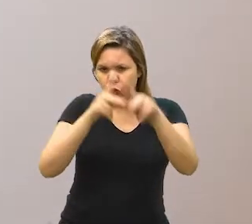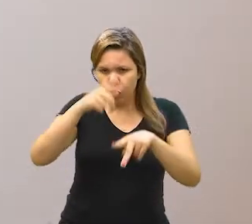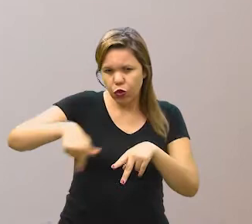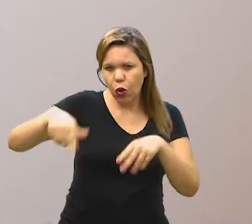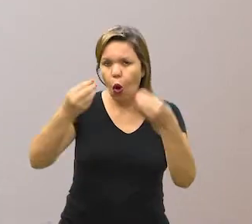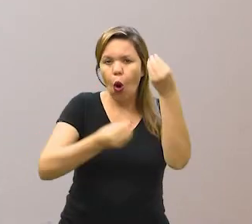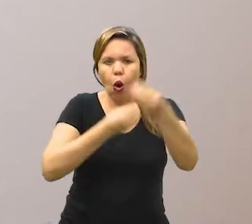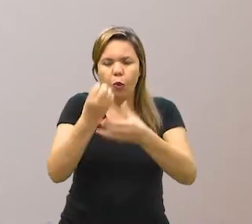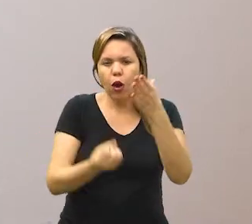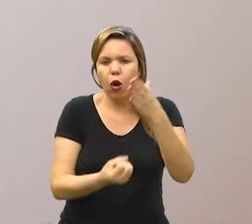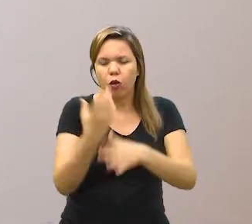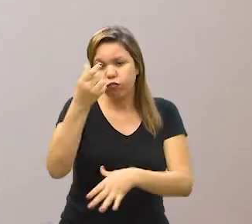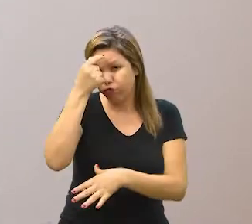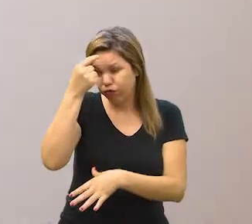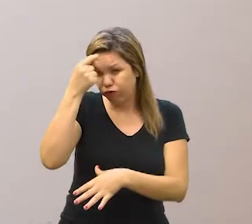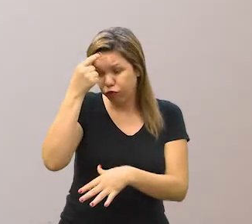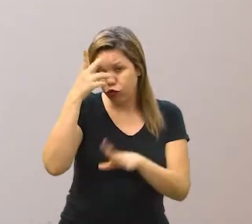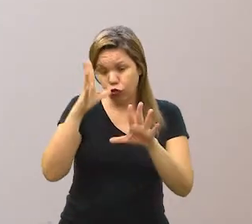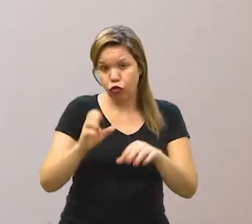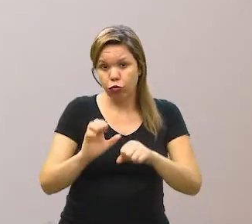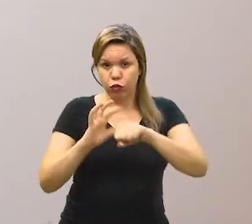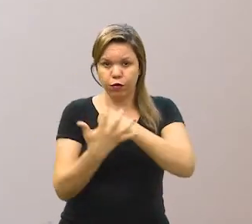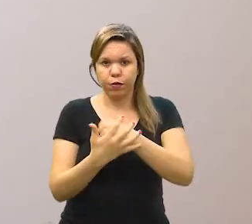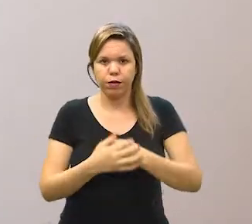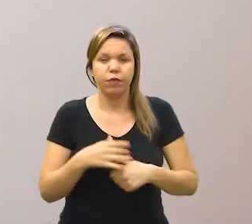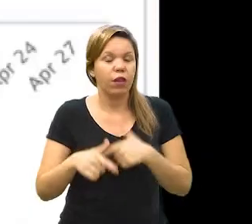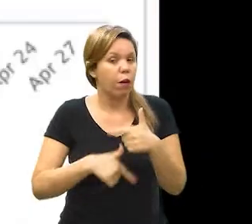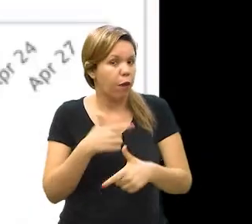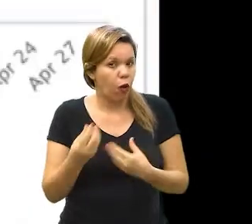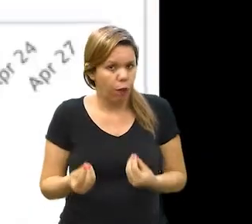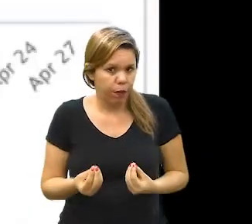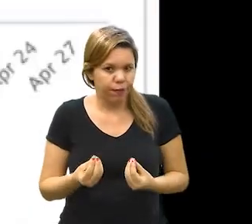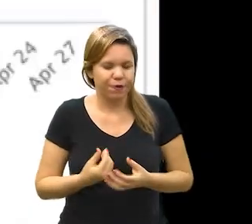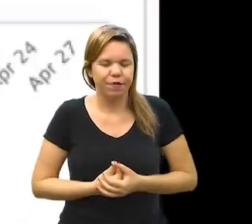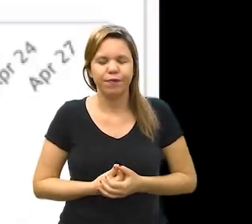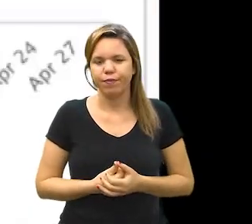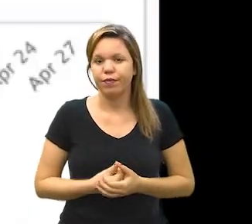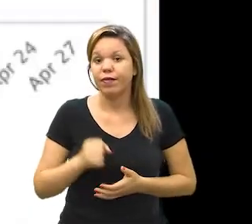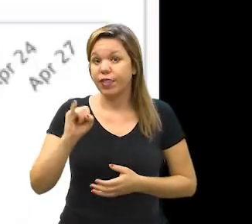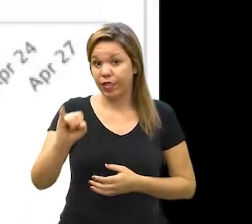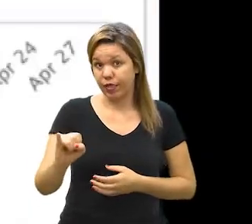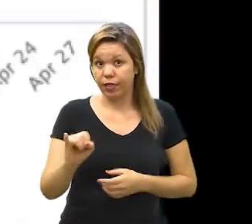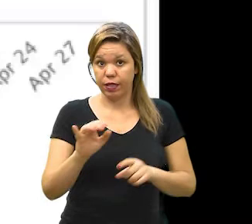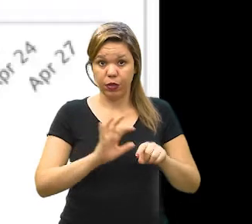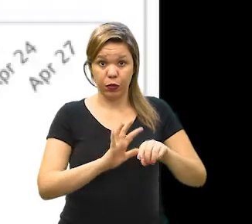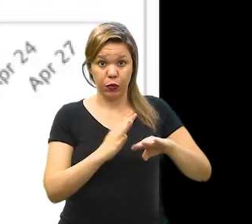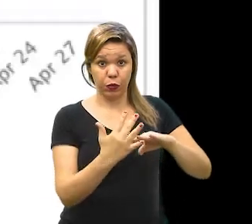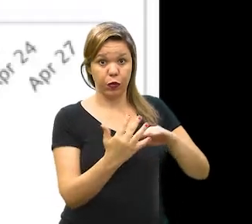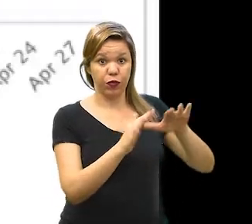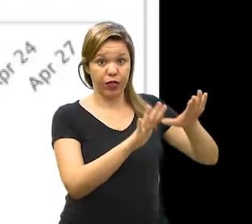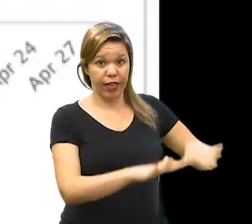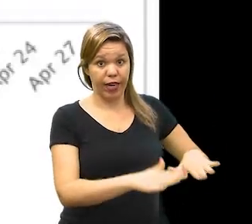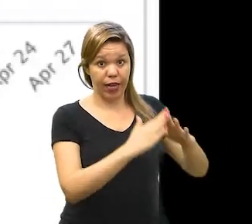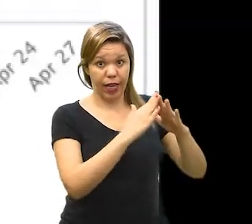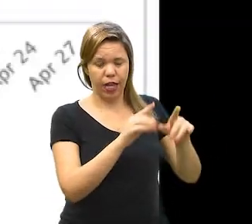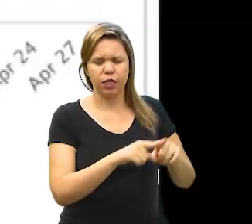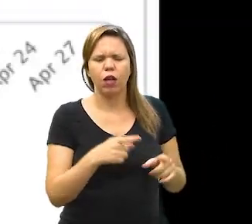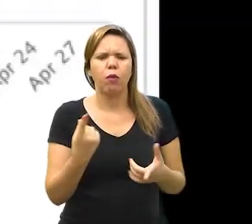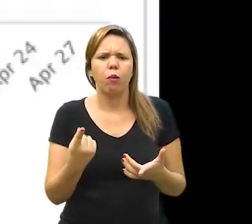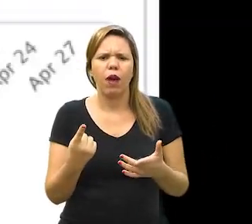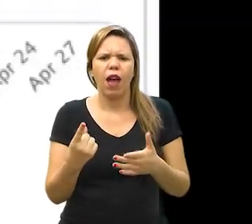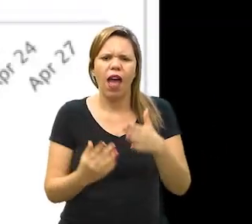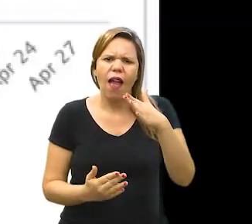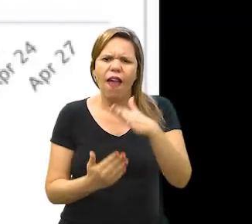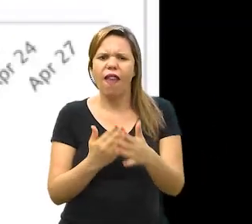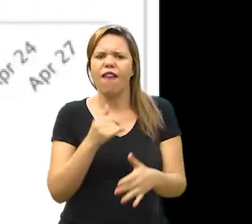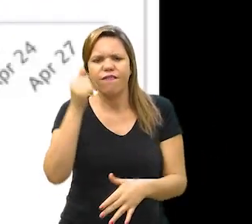a Covid-19. Acompanhe agora esse trabalho. Se a quarentena funciona mesmo para conter o avanço do coronavírus, por que o número de